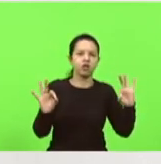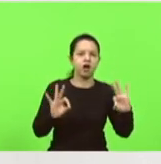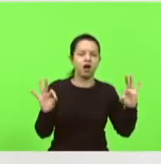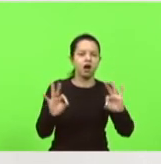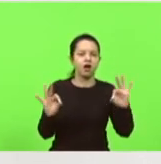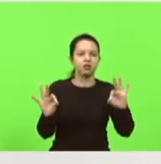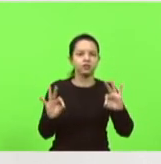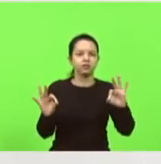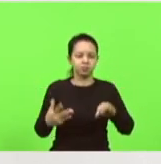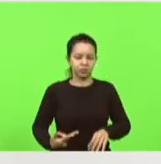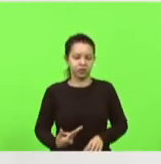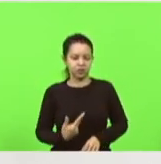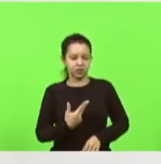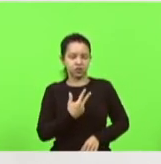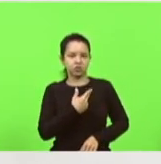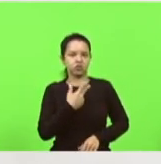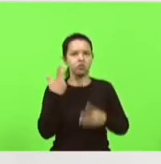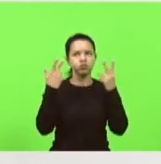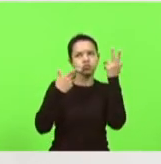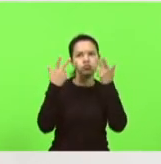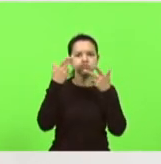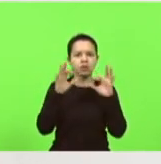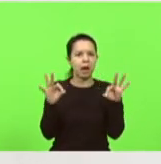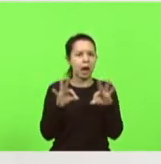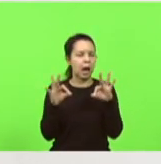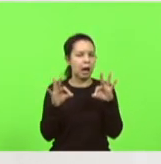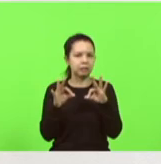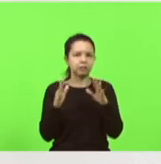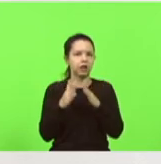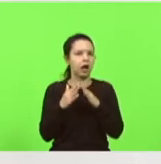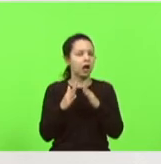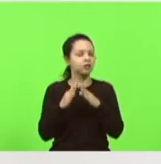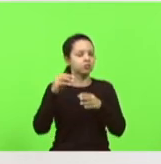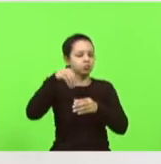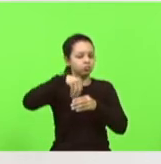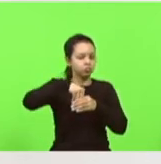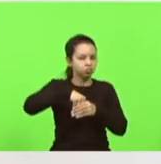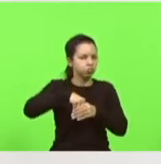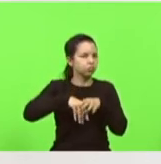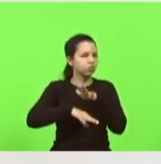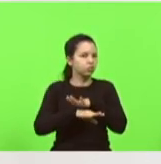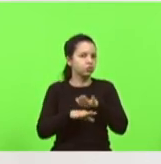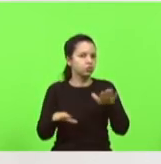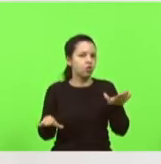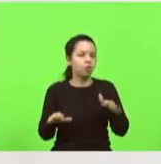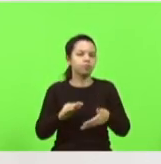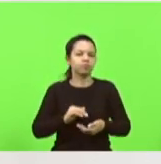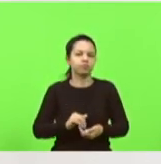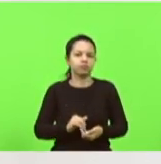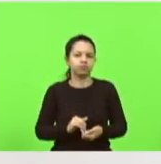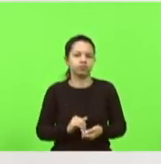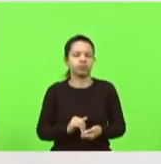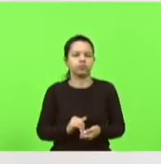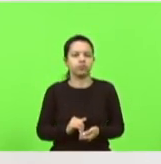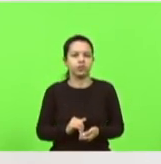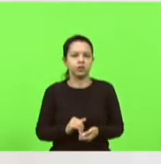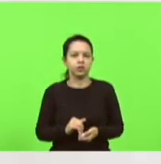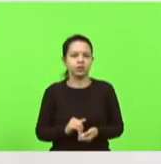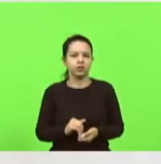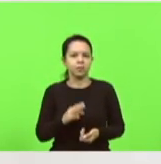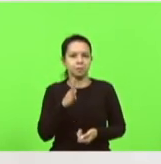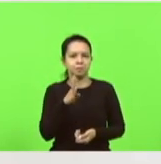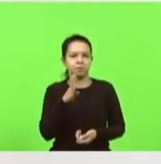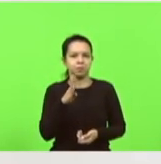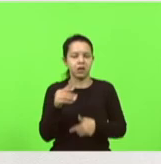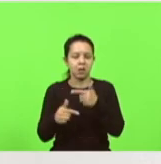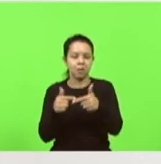fazer cirurgias estéticas. Estavam tudo enclausurado em casa, né? Não praticaram o beach office, né? O trabalho na